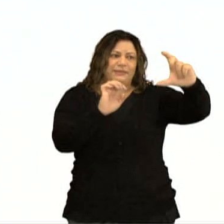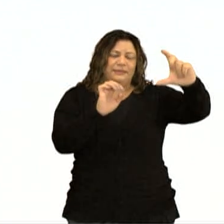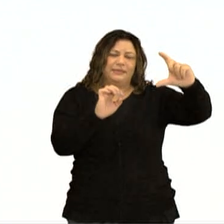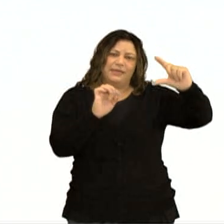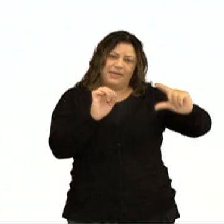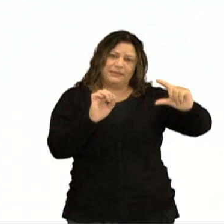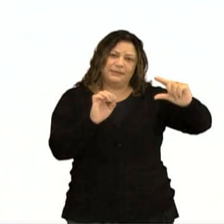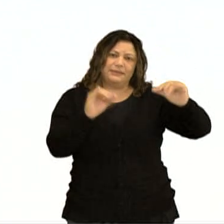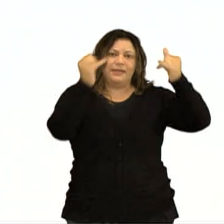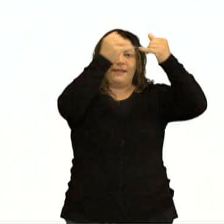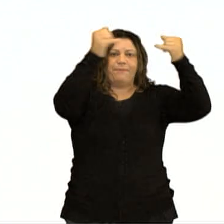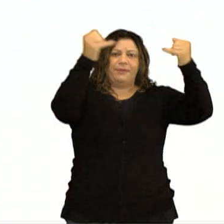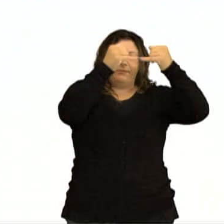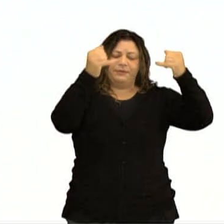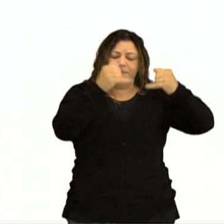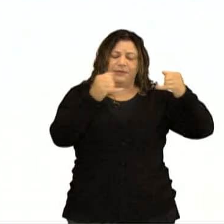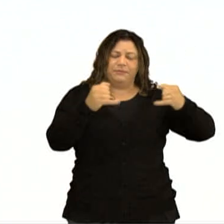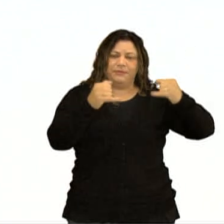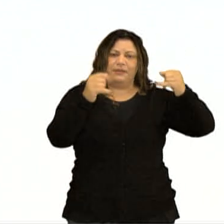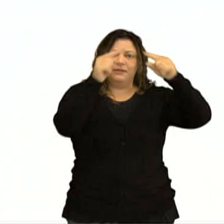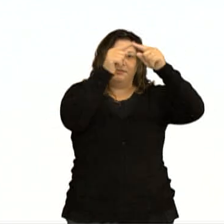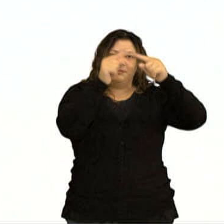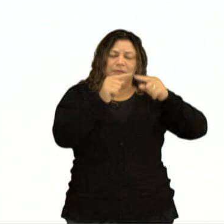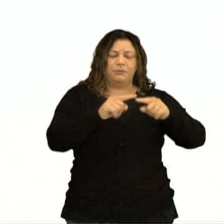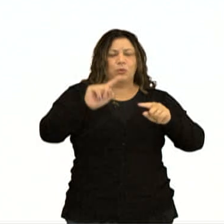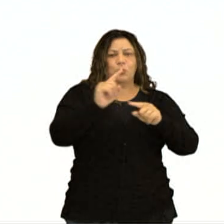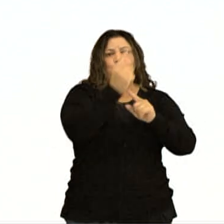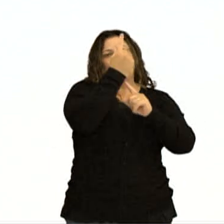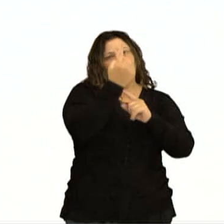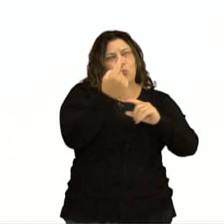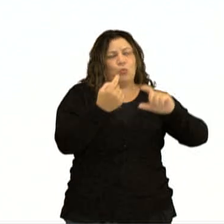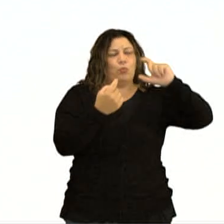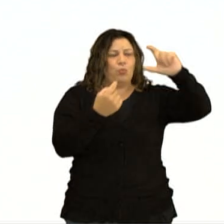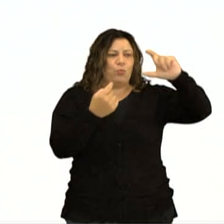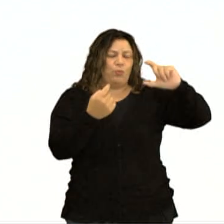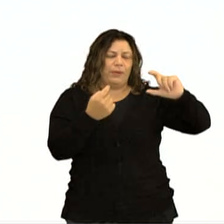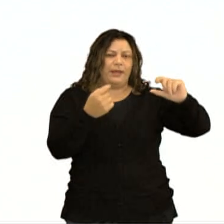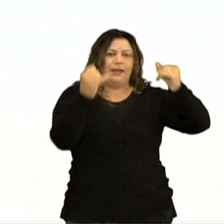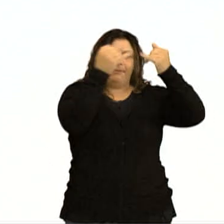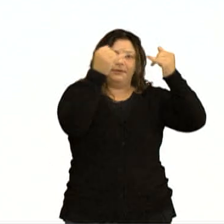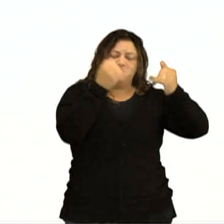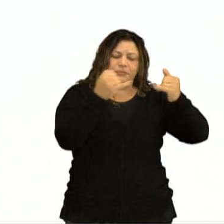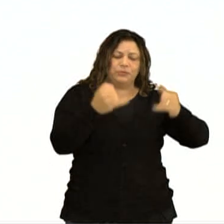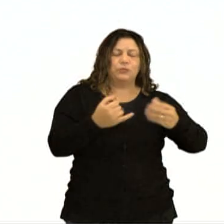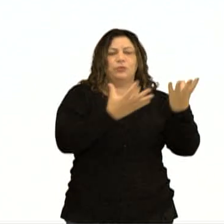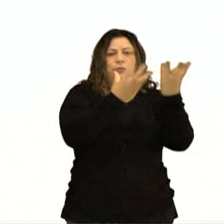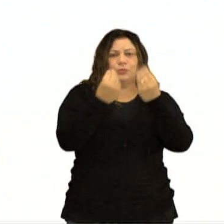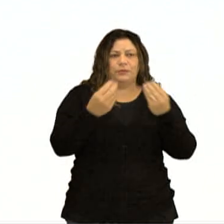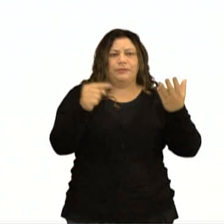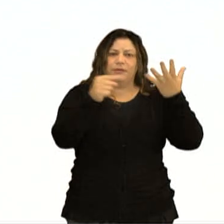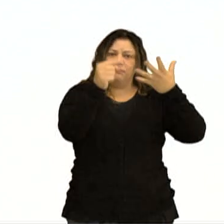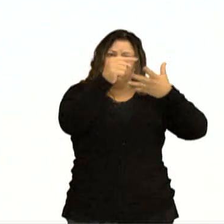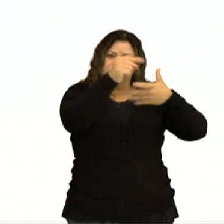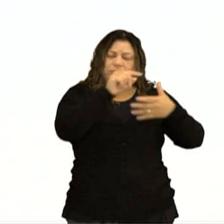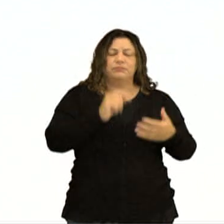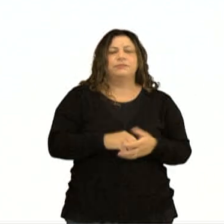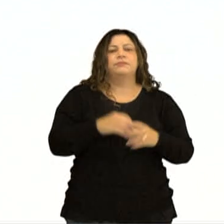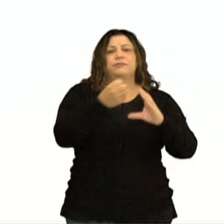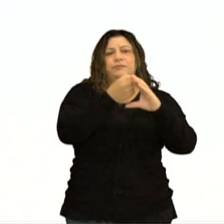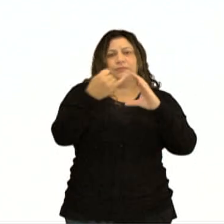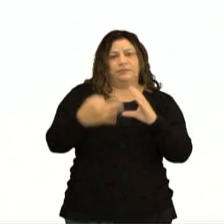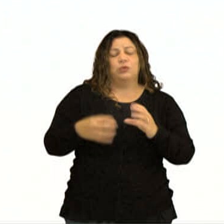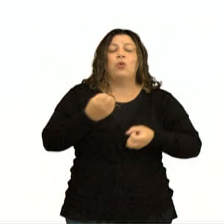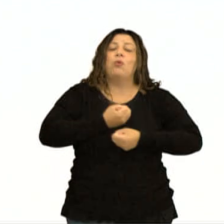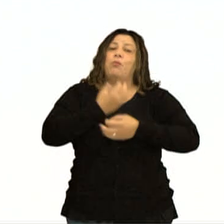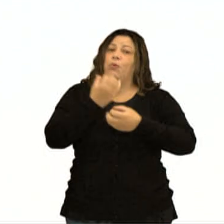estrofe formada por vários versos, ou então várias estrofes com vários versos. Uma coisa é fato, um